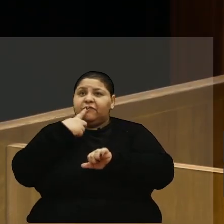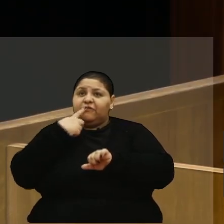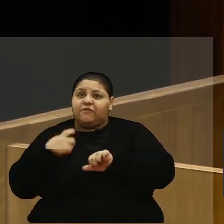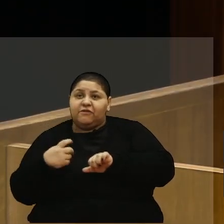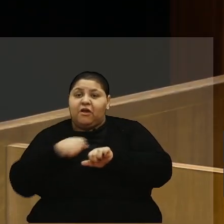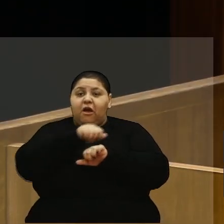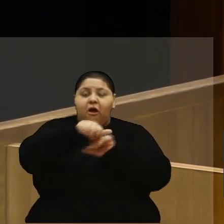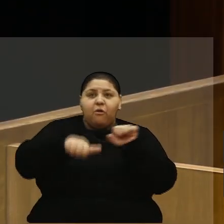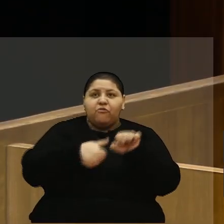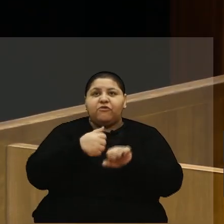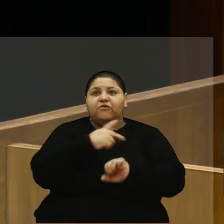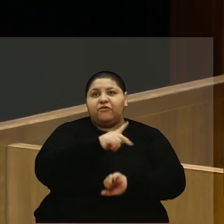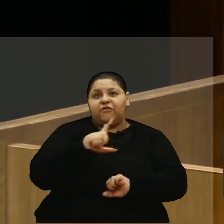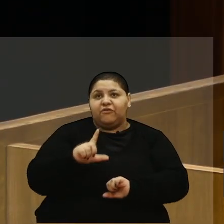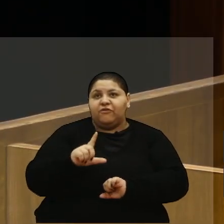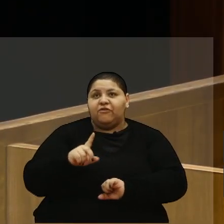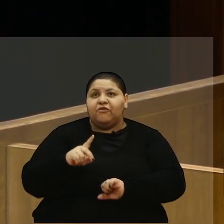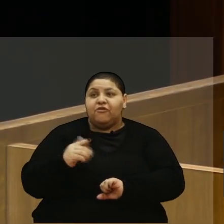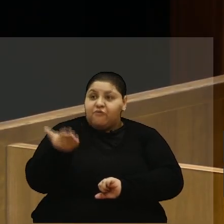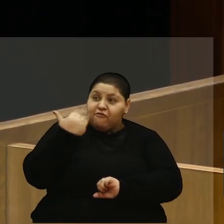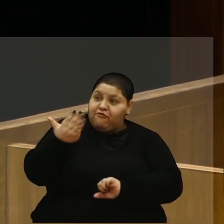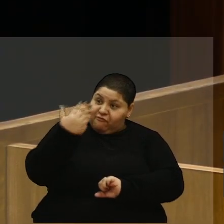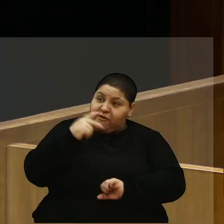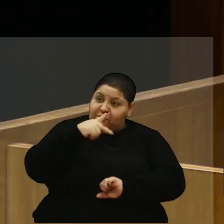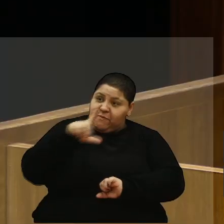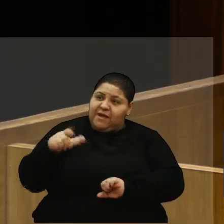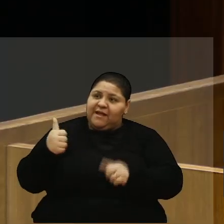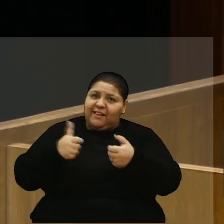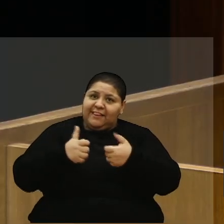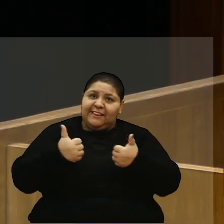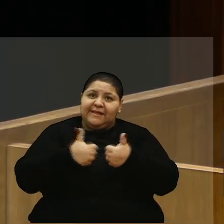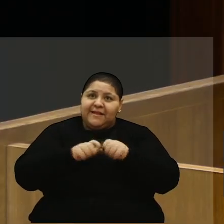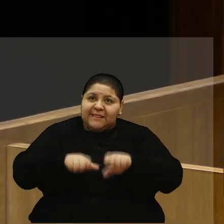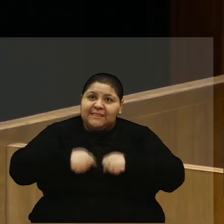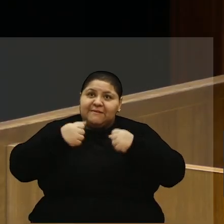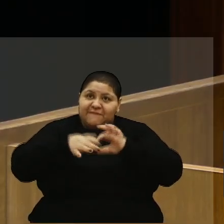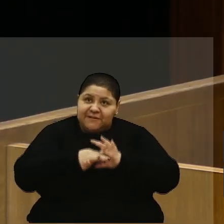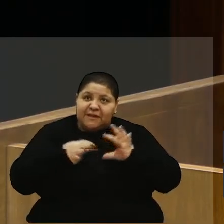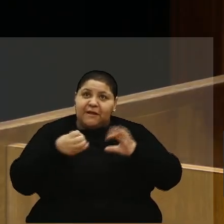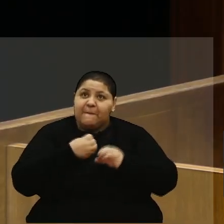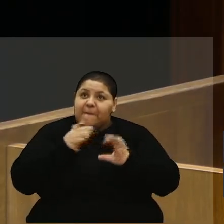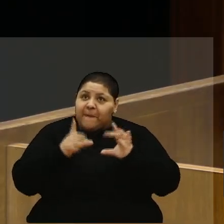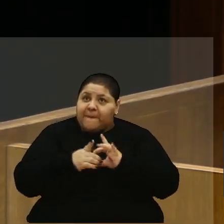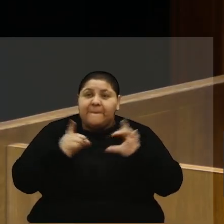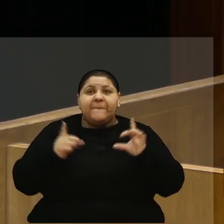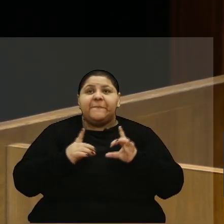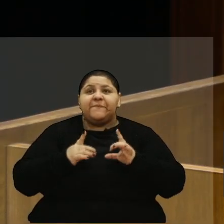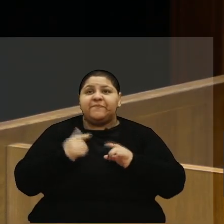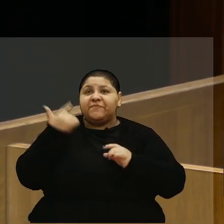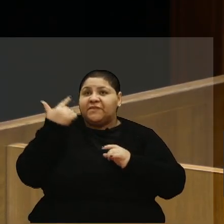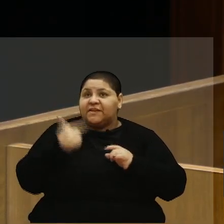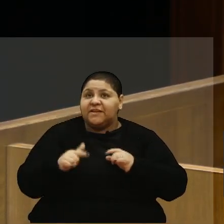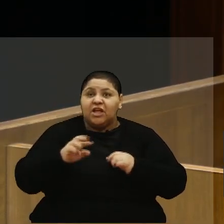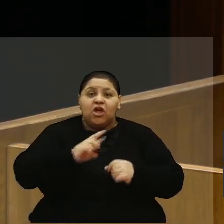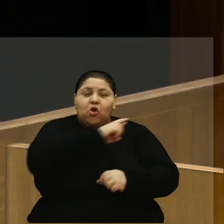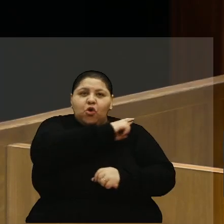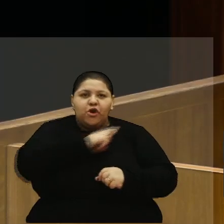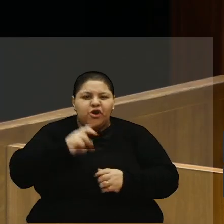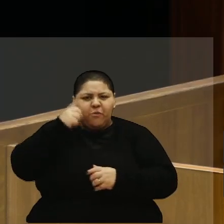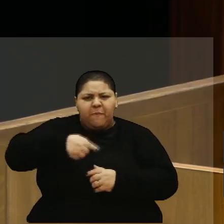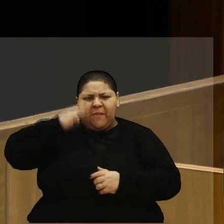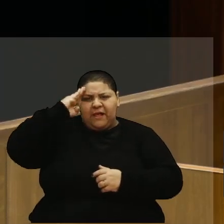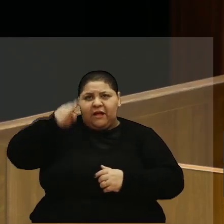já falei para ela, Rose, vem para o PL, defende com nós a liberdade, isso é bom para a democracia, para que não se repita nenhum regime militar ou